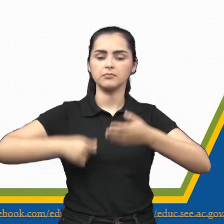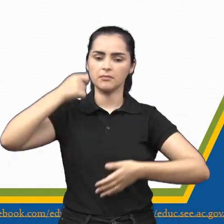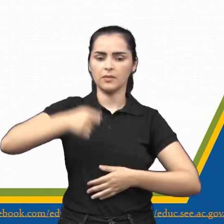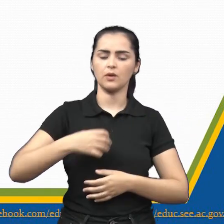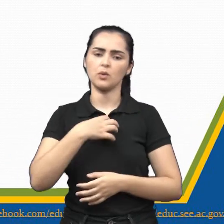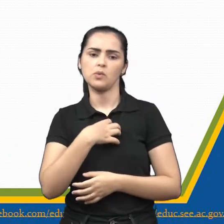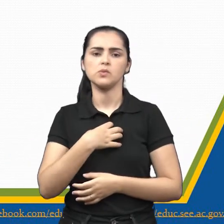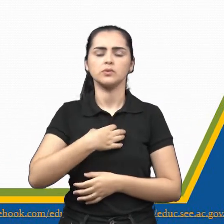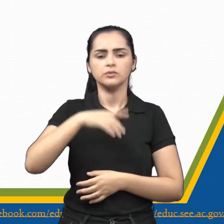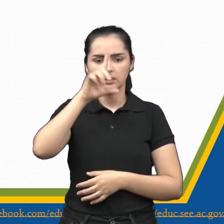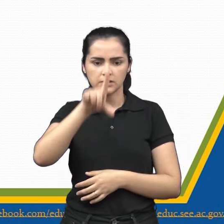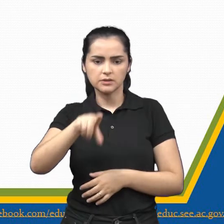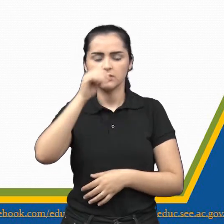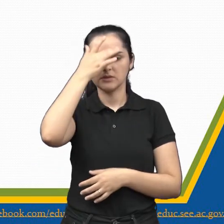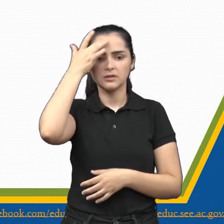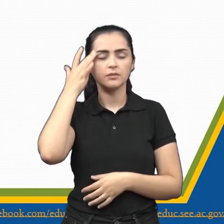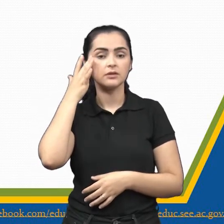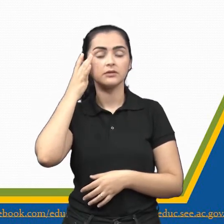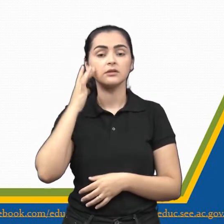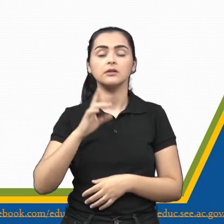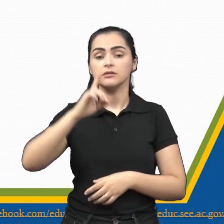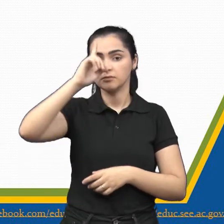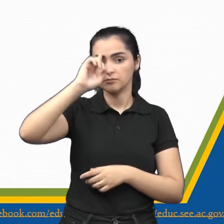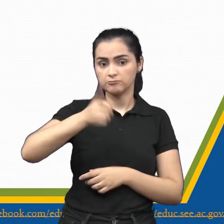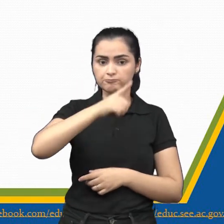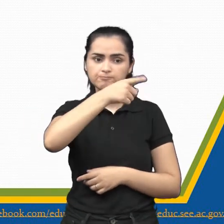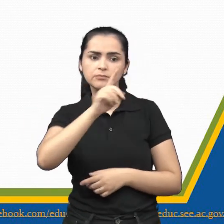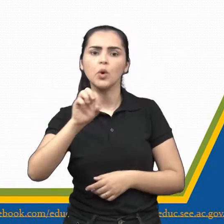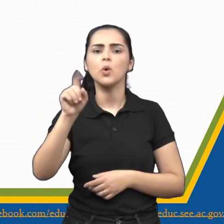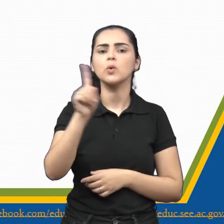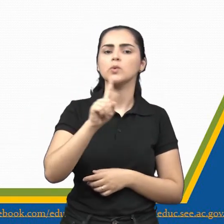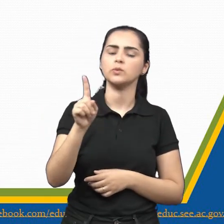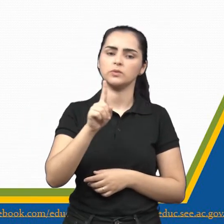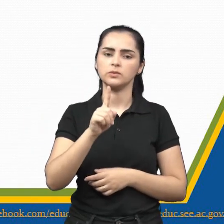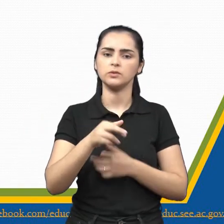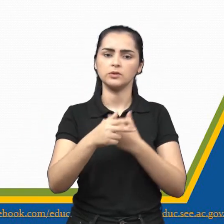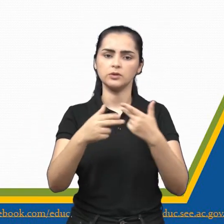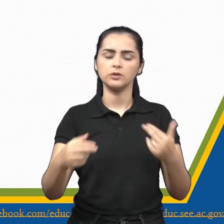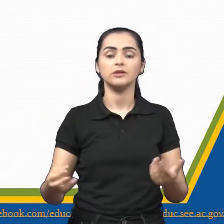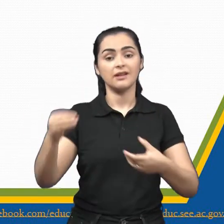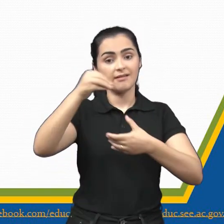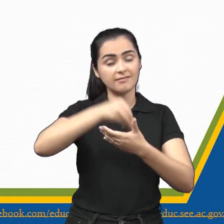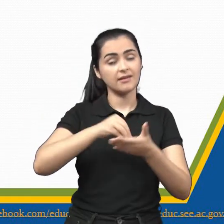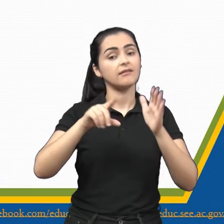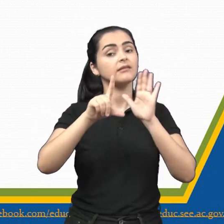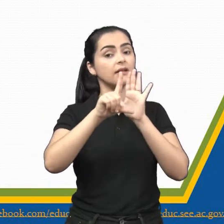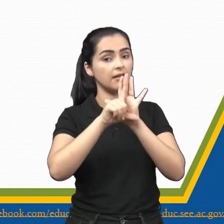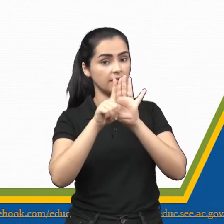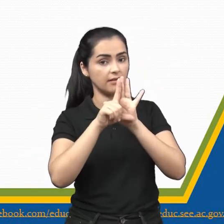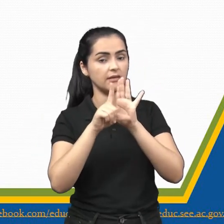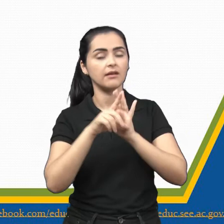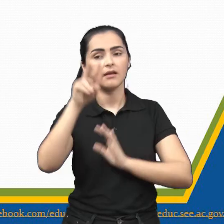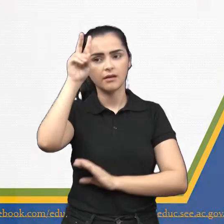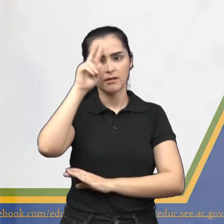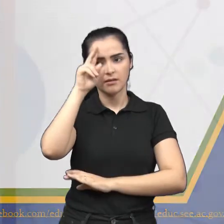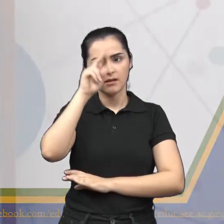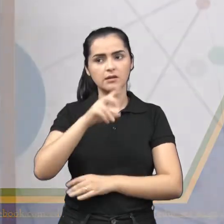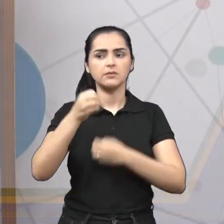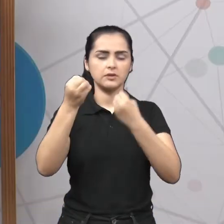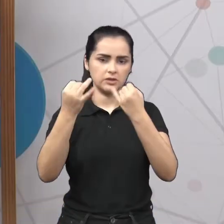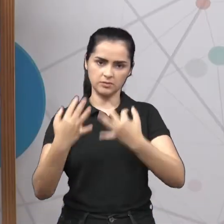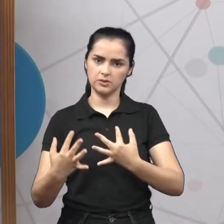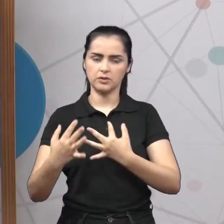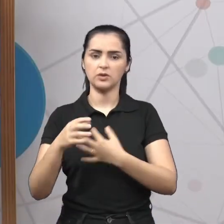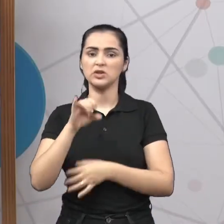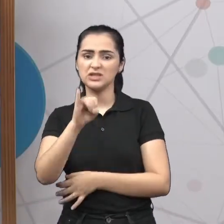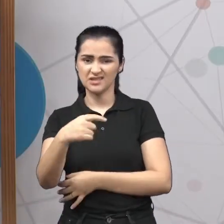das pessoas e determina o cumprimento ou não de punições que estão nas leis. Lembra quando eu falei que